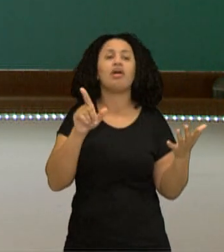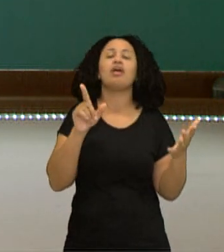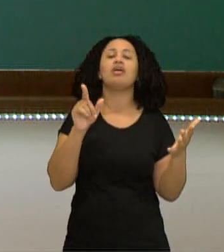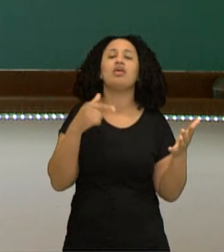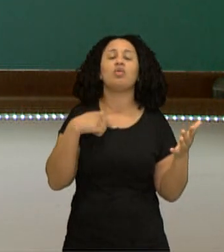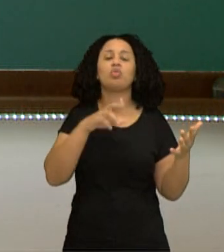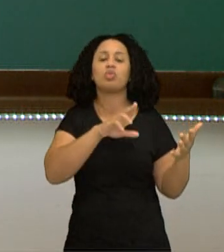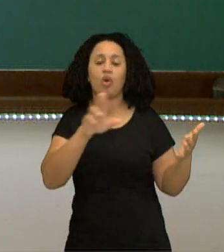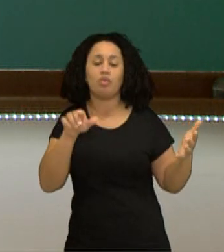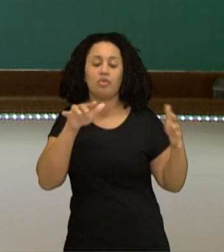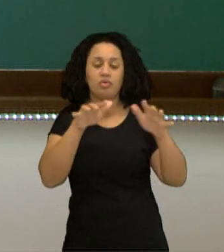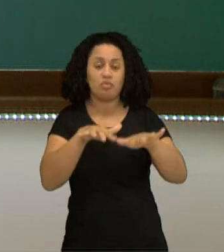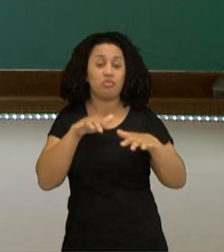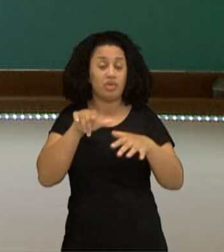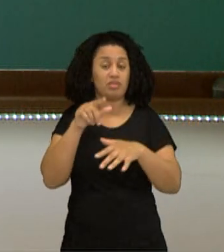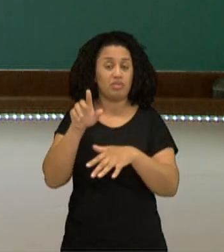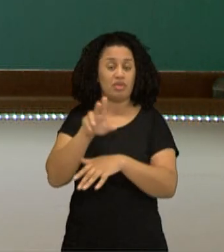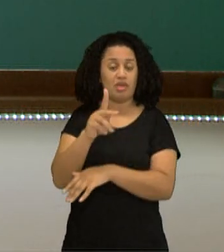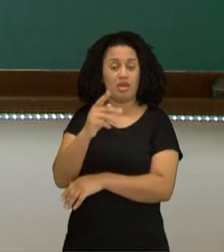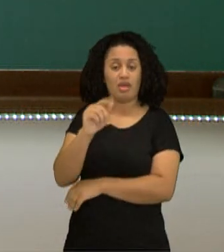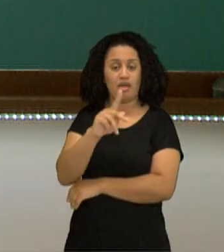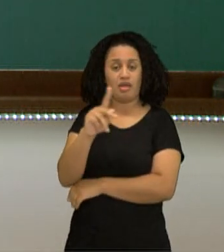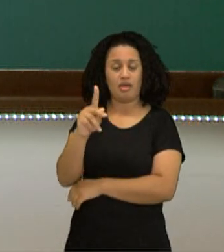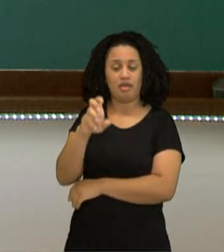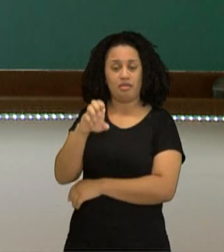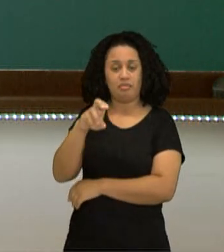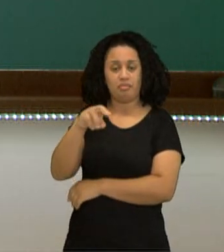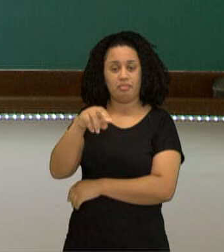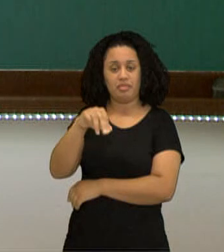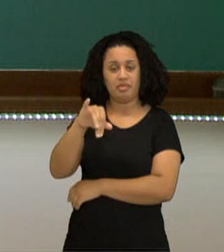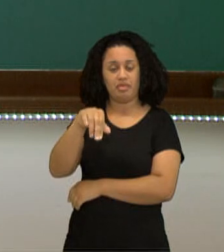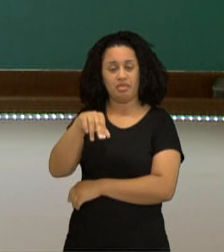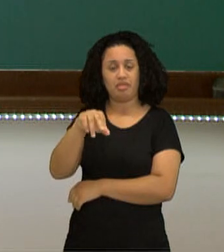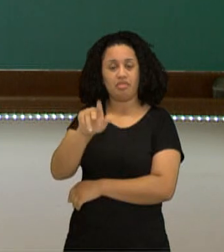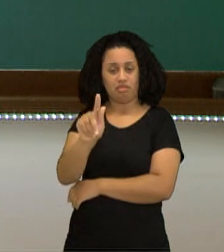nome a esse movimento de happening, ele ainda estava nos seus